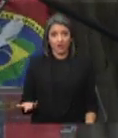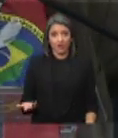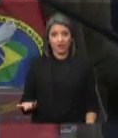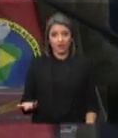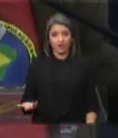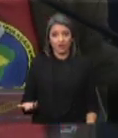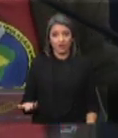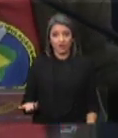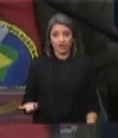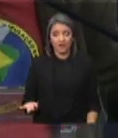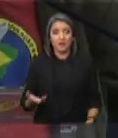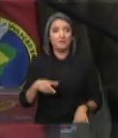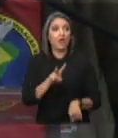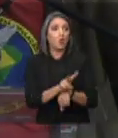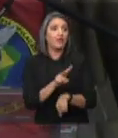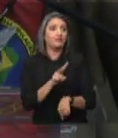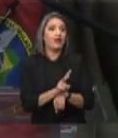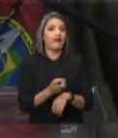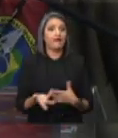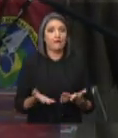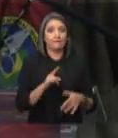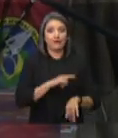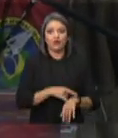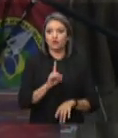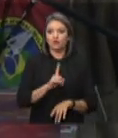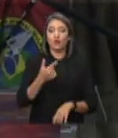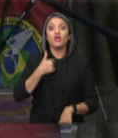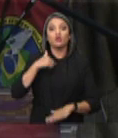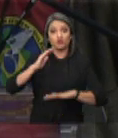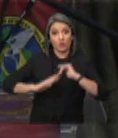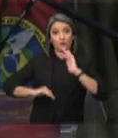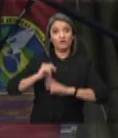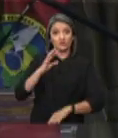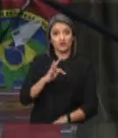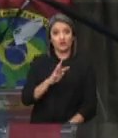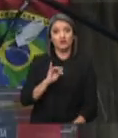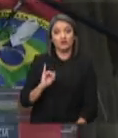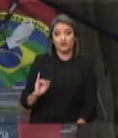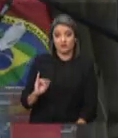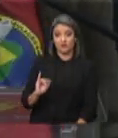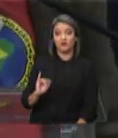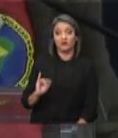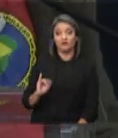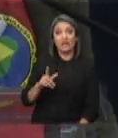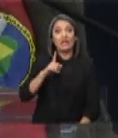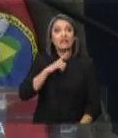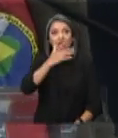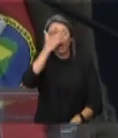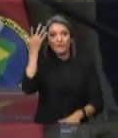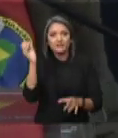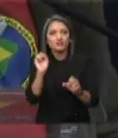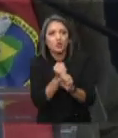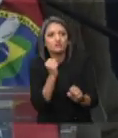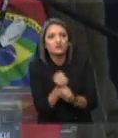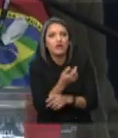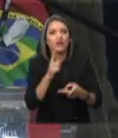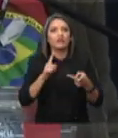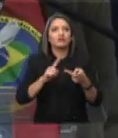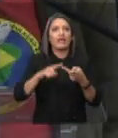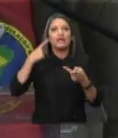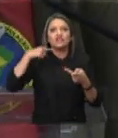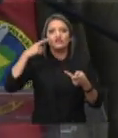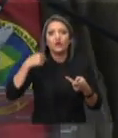não sou um cuidador de banheiro eu sou profissional de ti tem pedreiro tem advogado